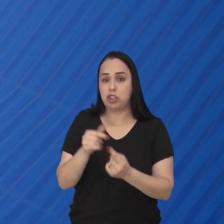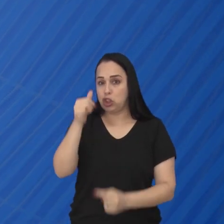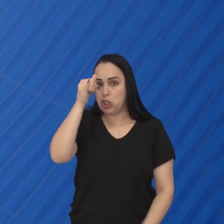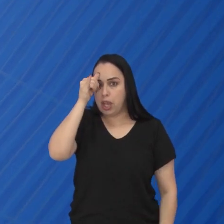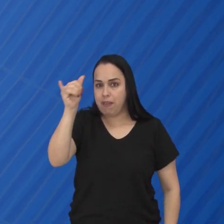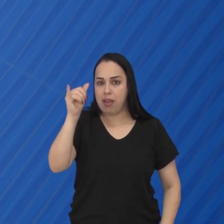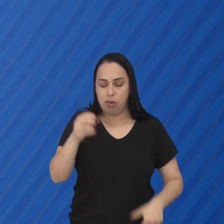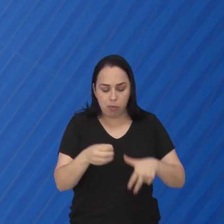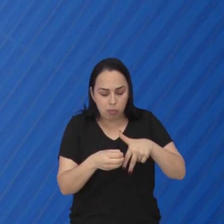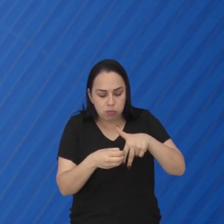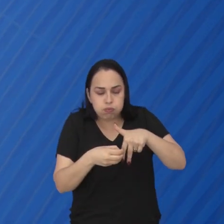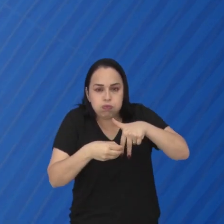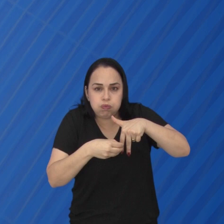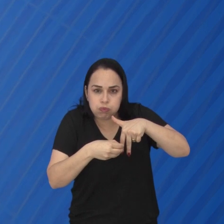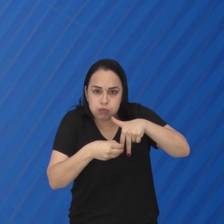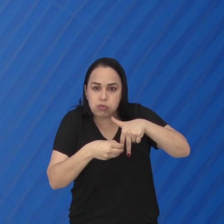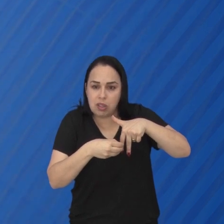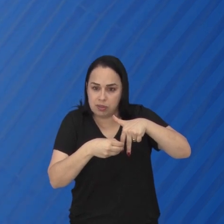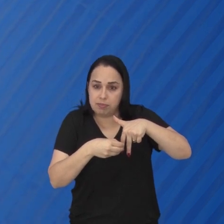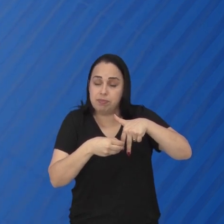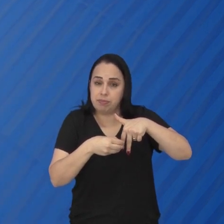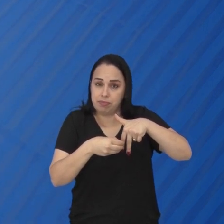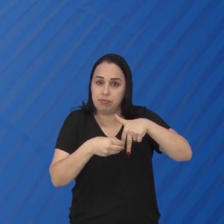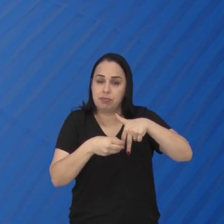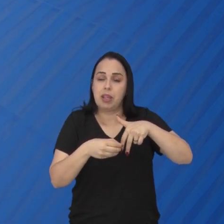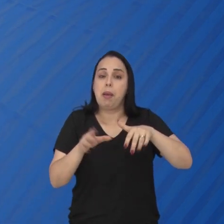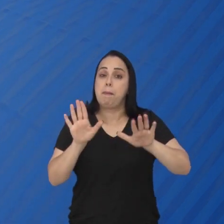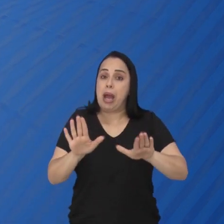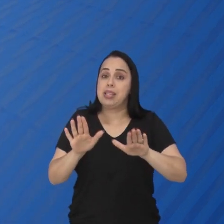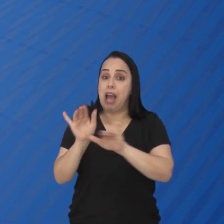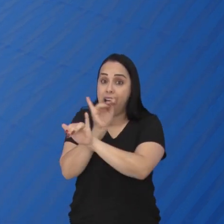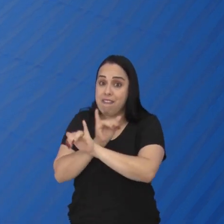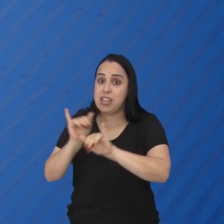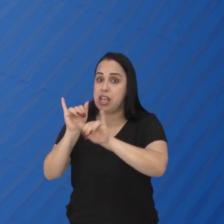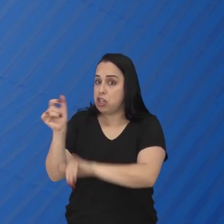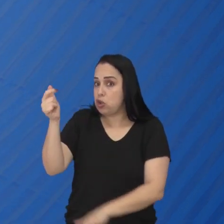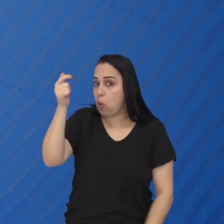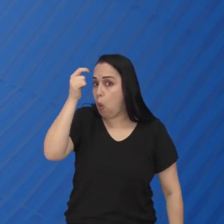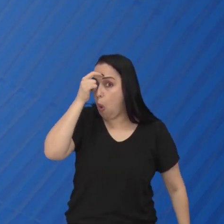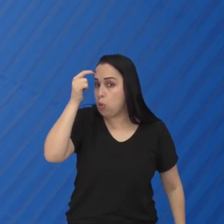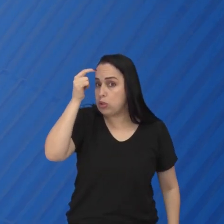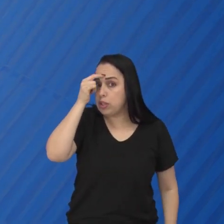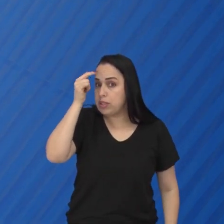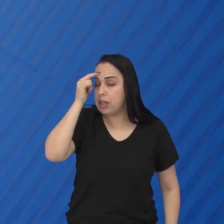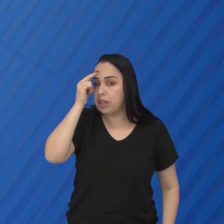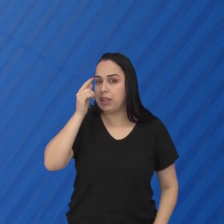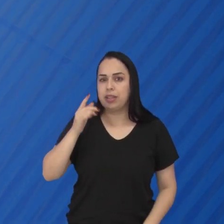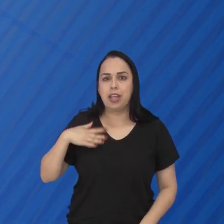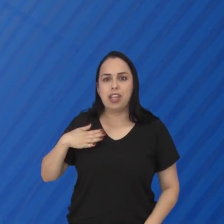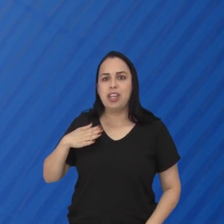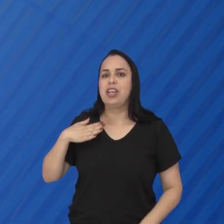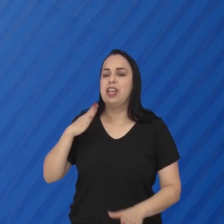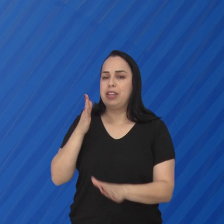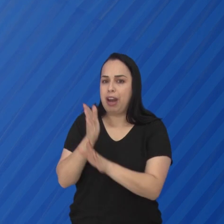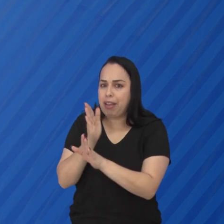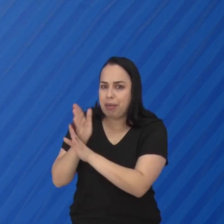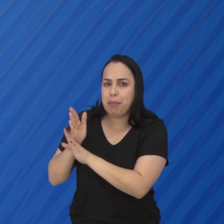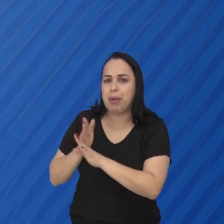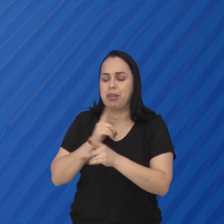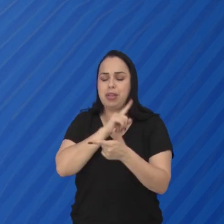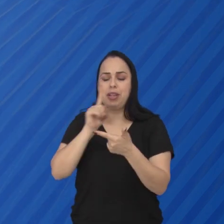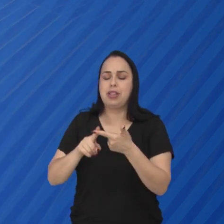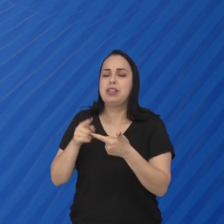programa é a prevenção do tromboembolismo venoso, por meio de campanhas de conscientização sobre a